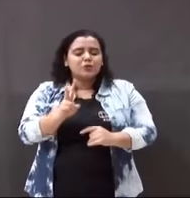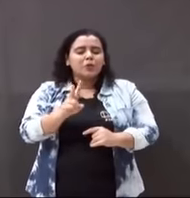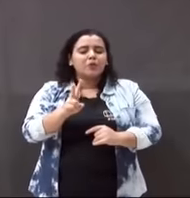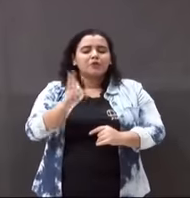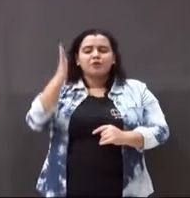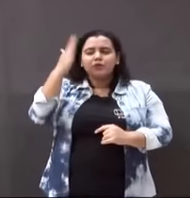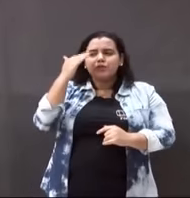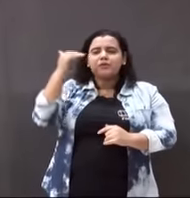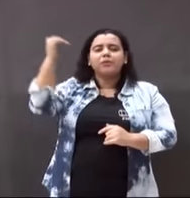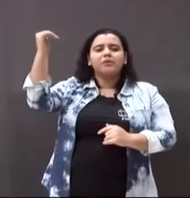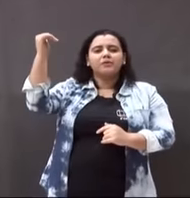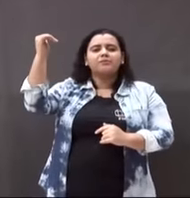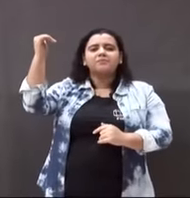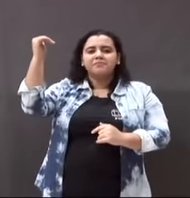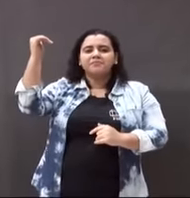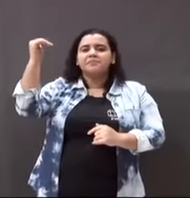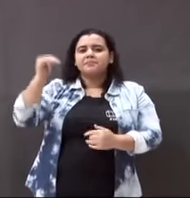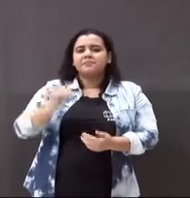Corre.